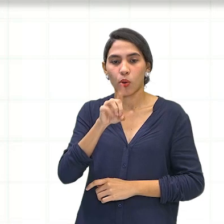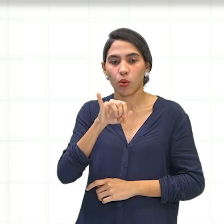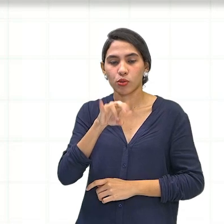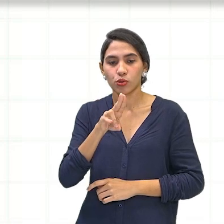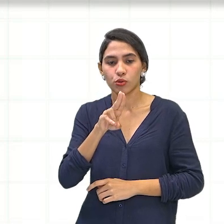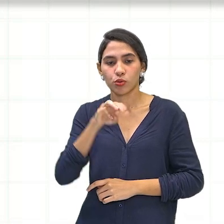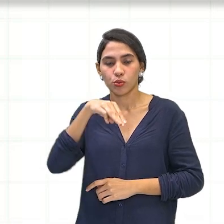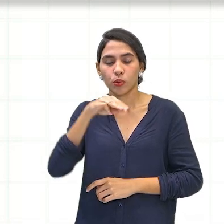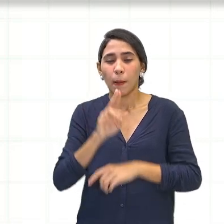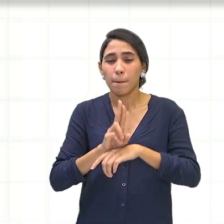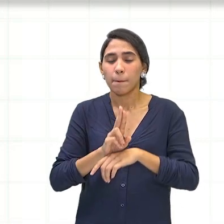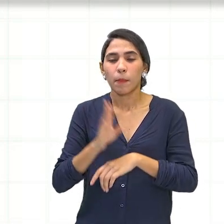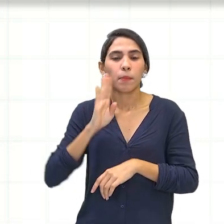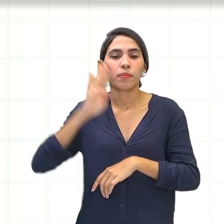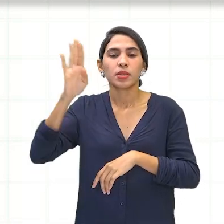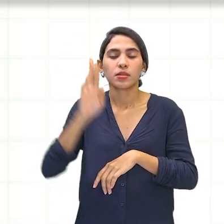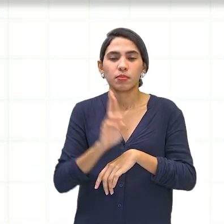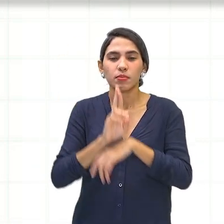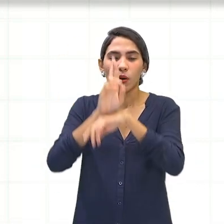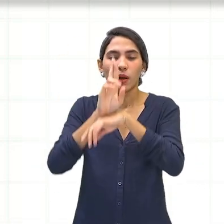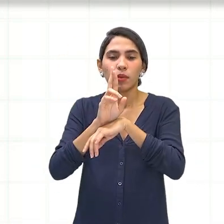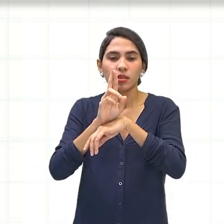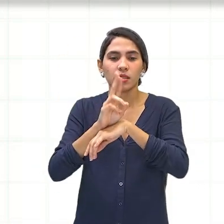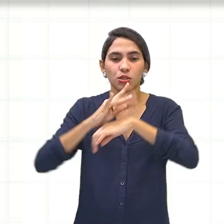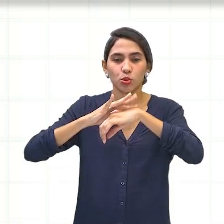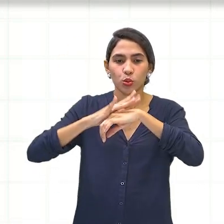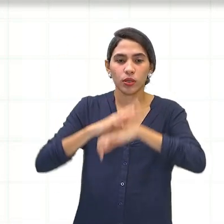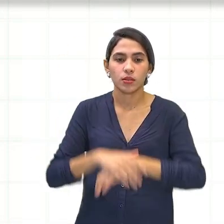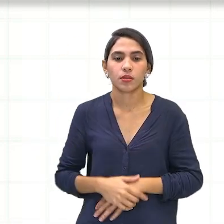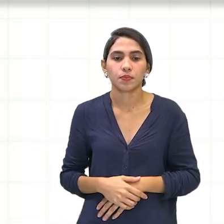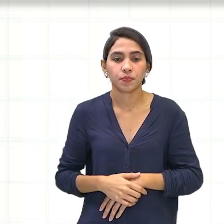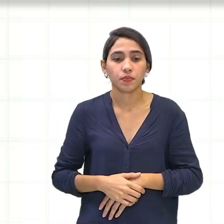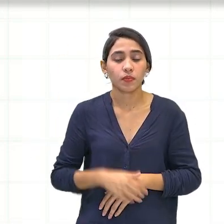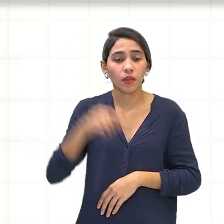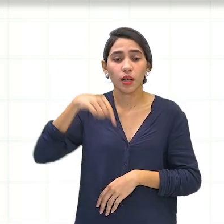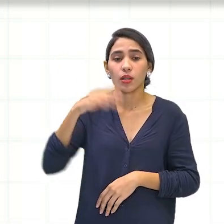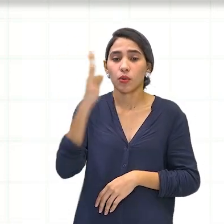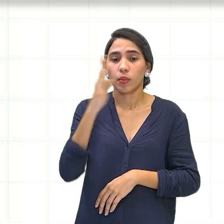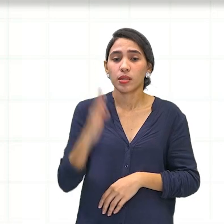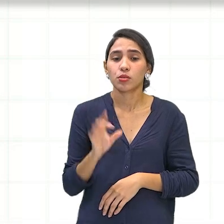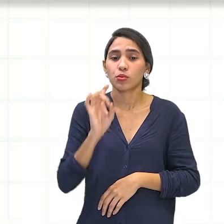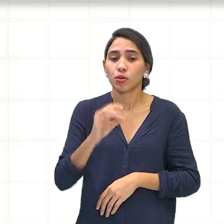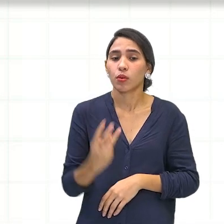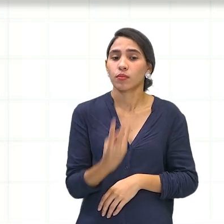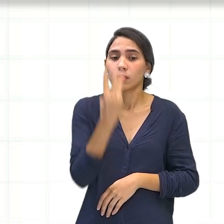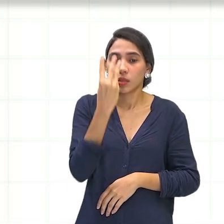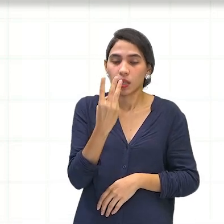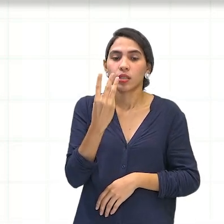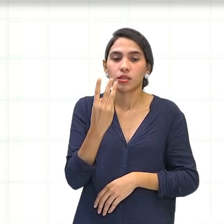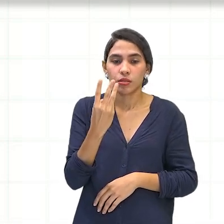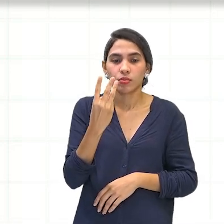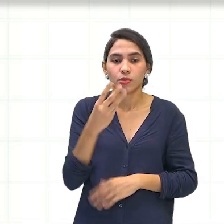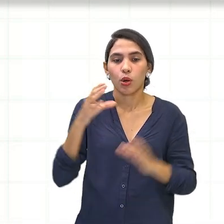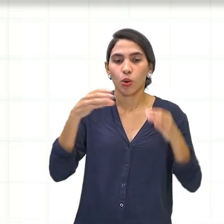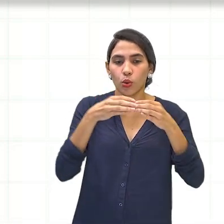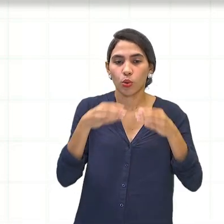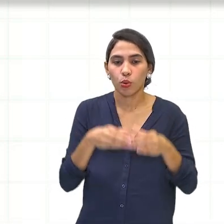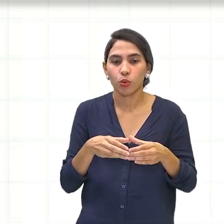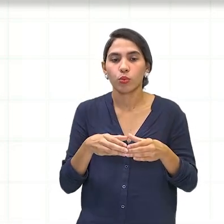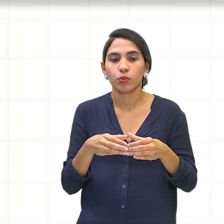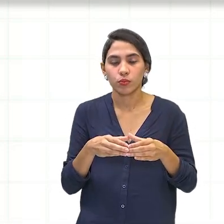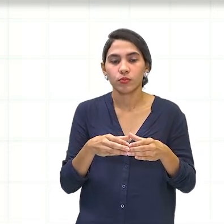imagem a gente observa ali ainda mais informações sobre esse protozoário, né? No Brasil, somente 3 dessas espécies de